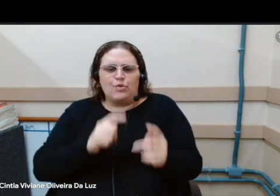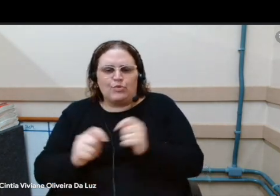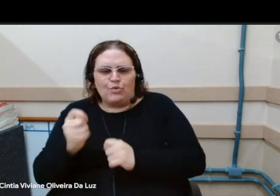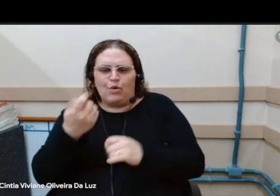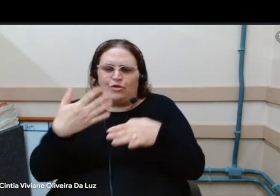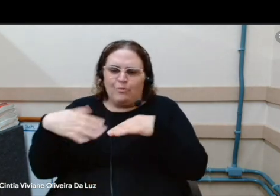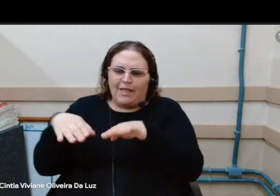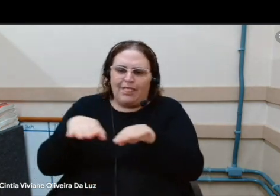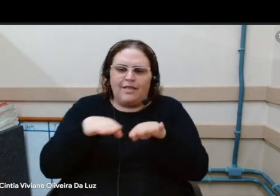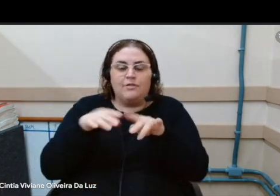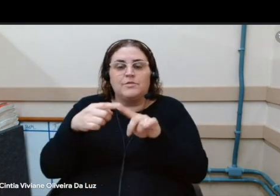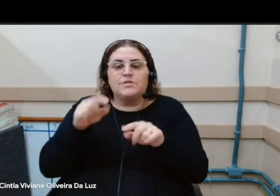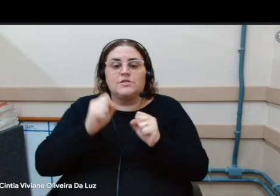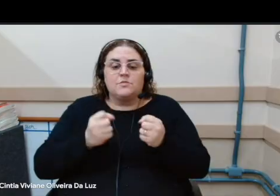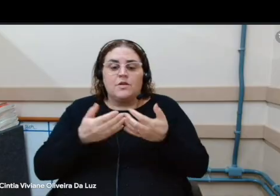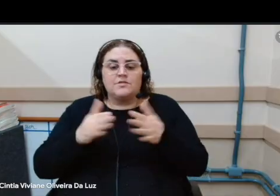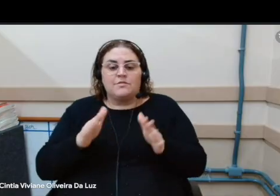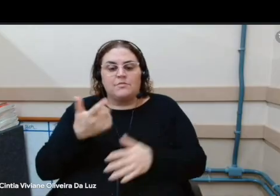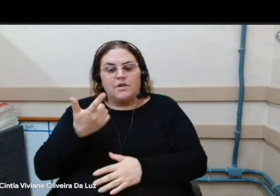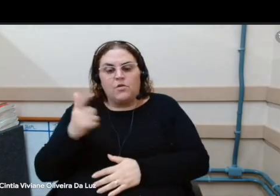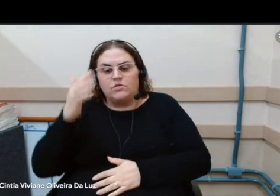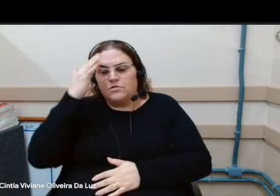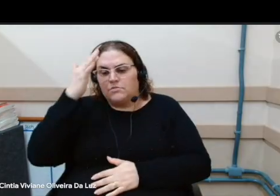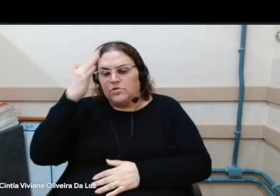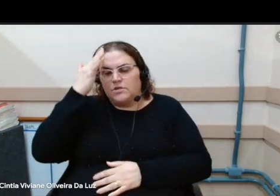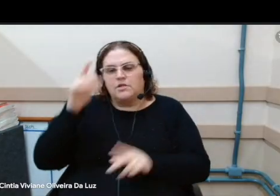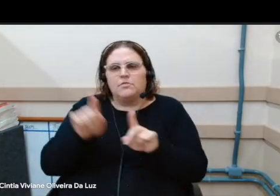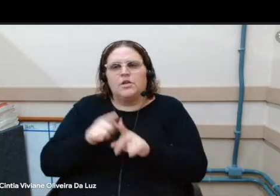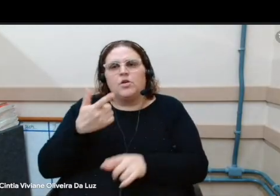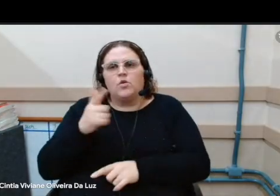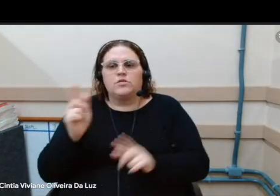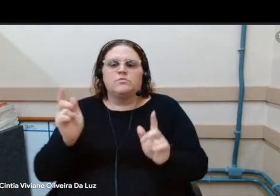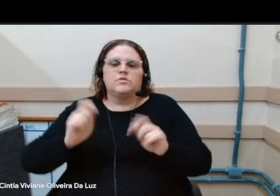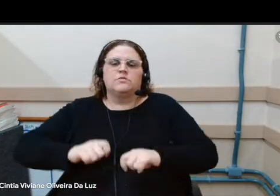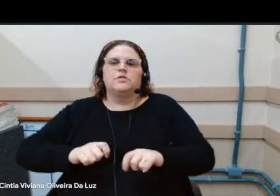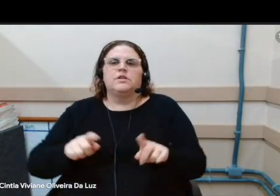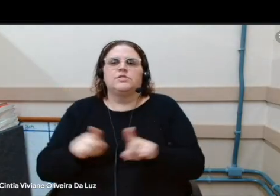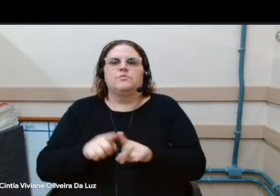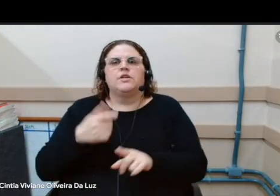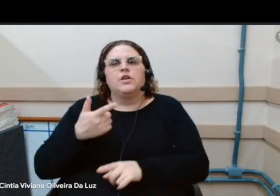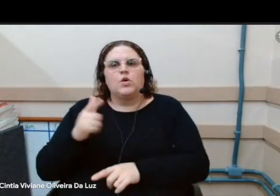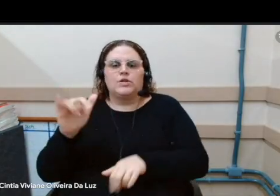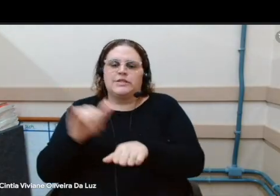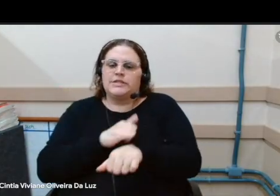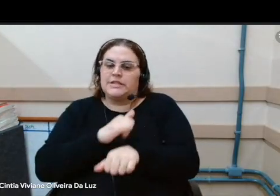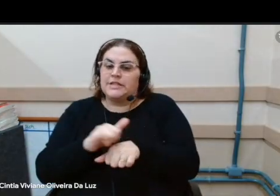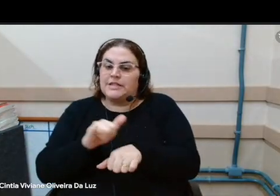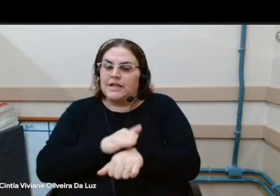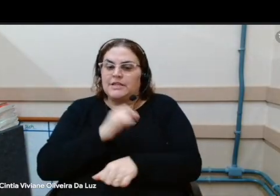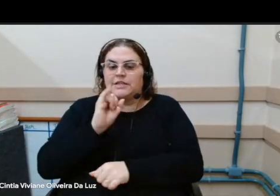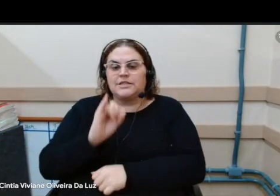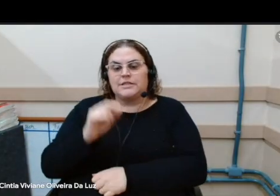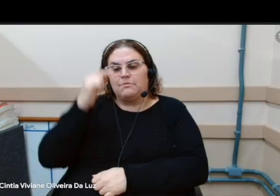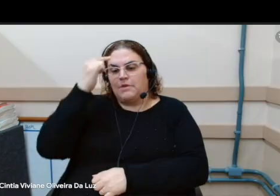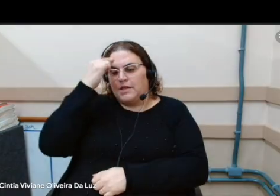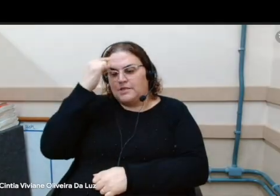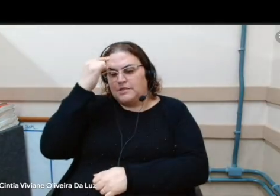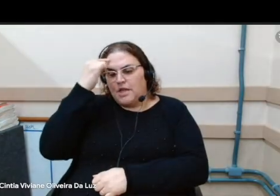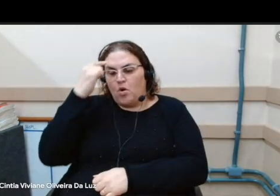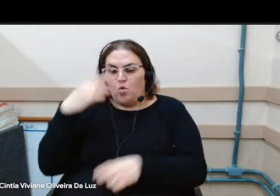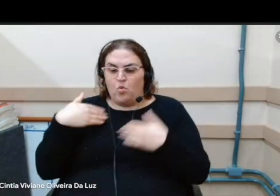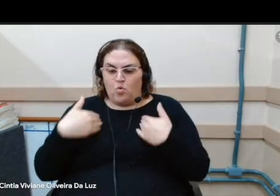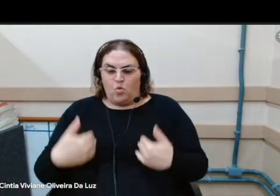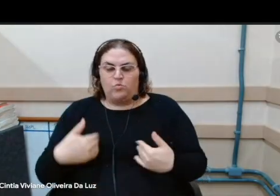pode se abrir para outros imaginários e outras possibilidades e outras estratégias de se pensar o corpo que dança na